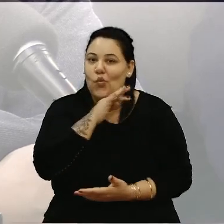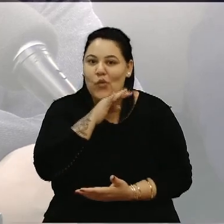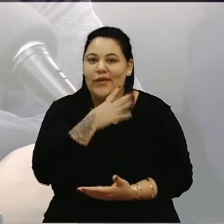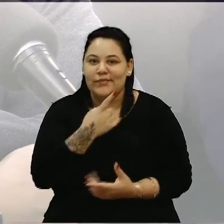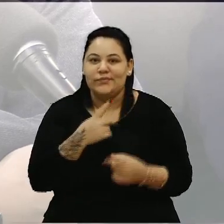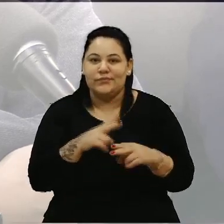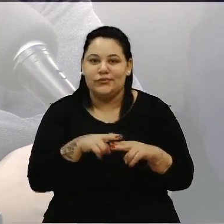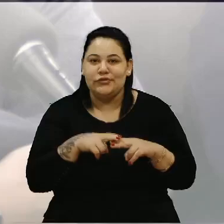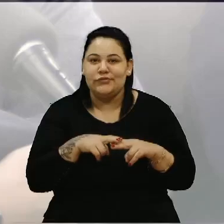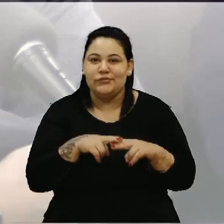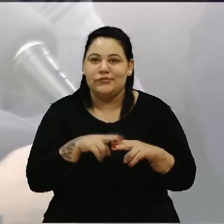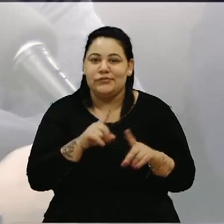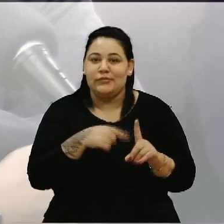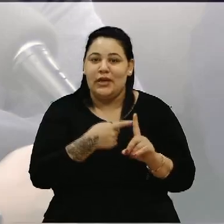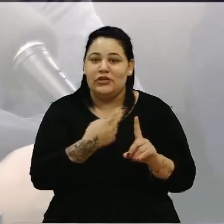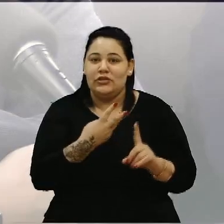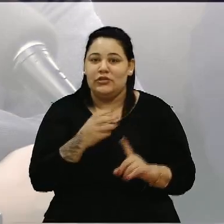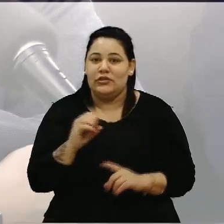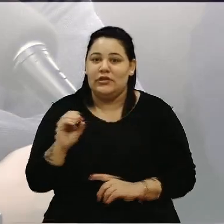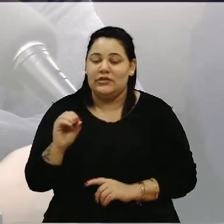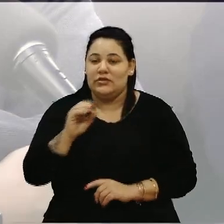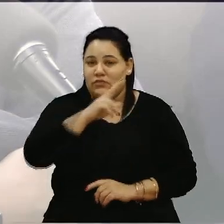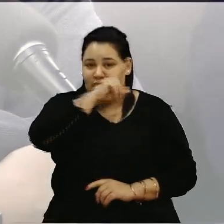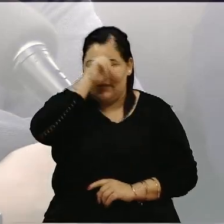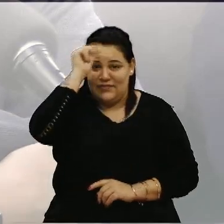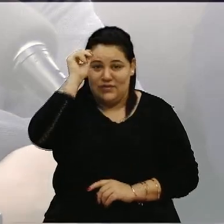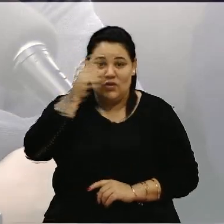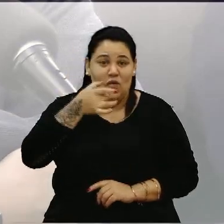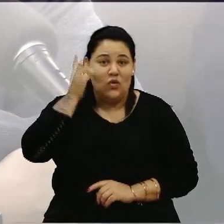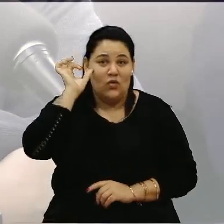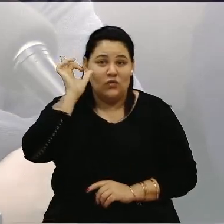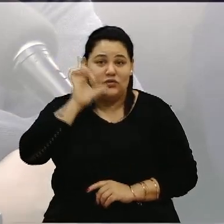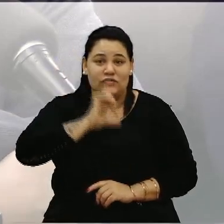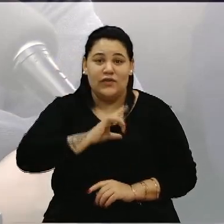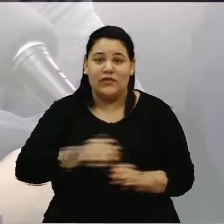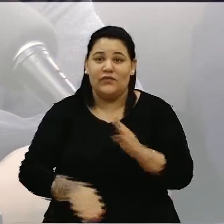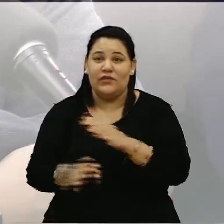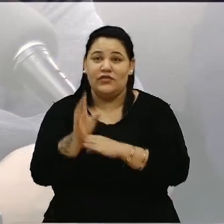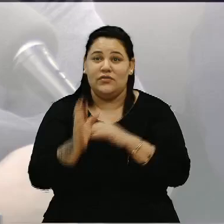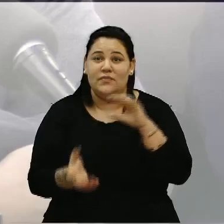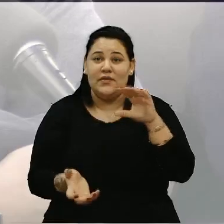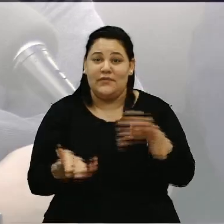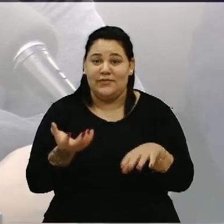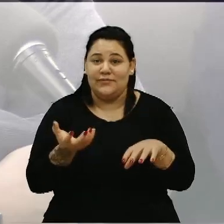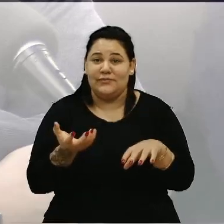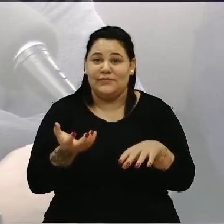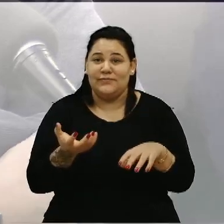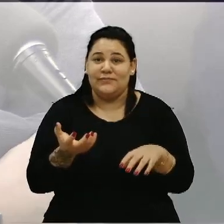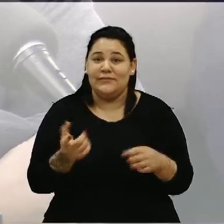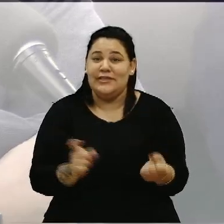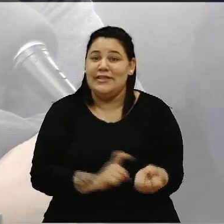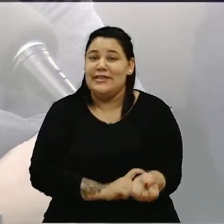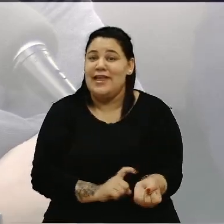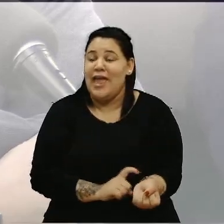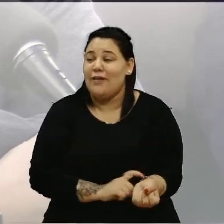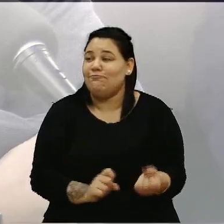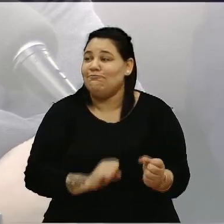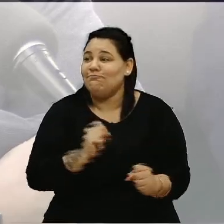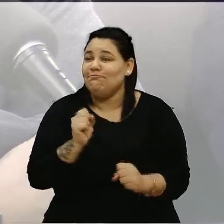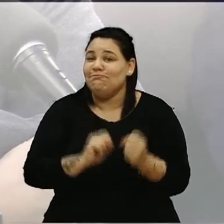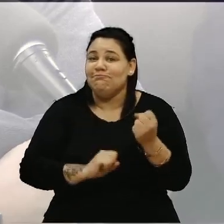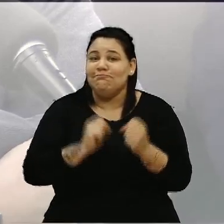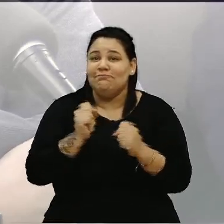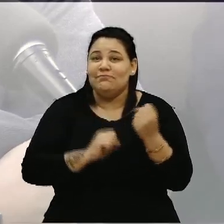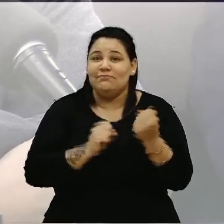mais de 300 prefeitos ontem estiveram em Brasília, desesperados, e o desesperados deu para ver